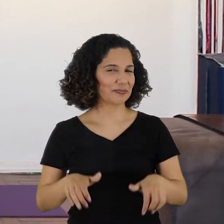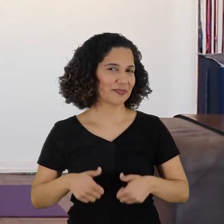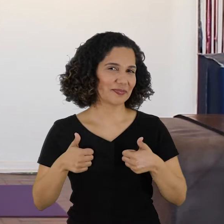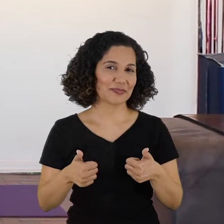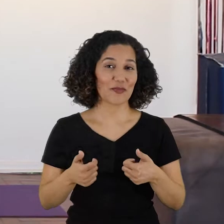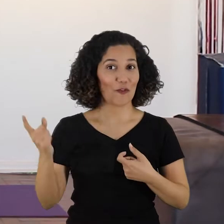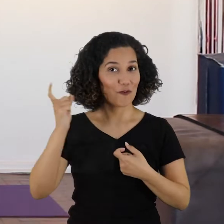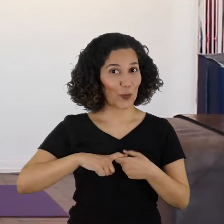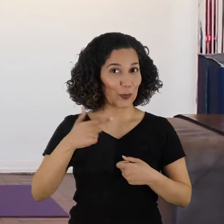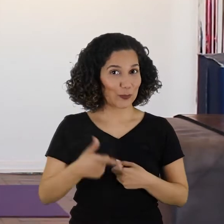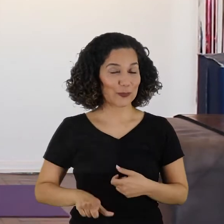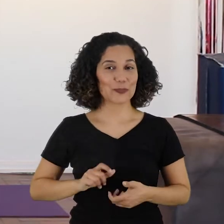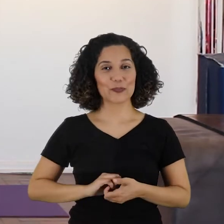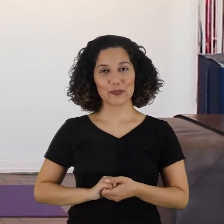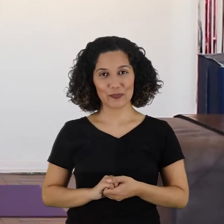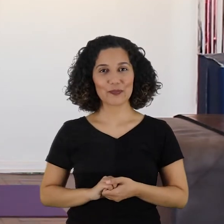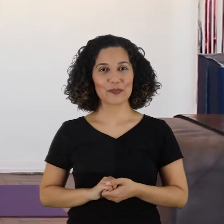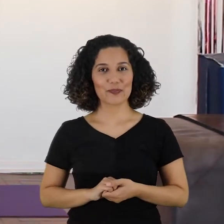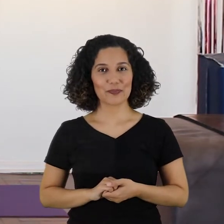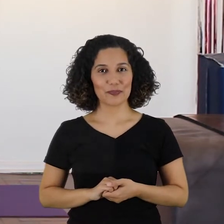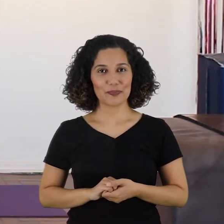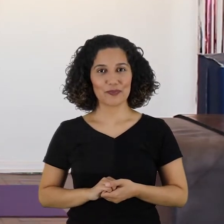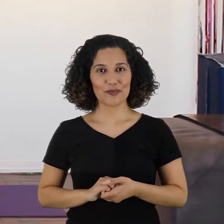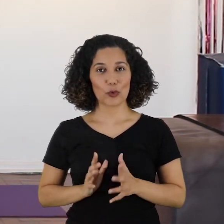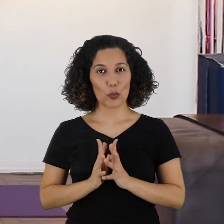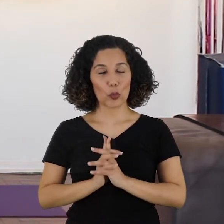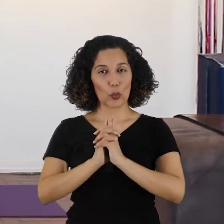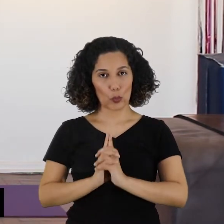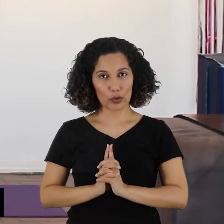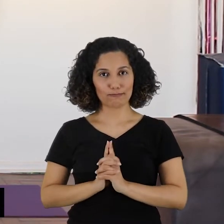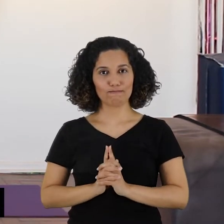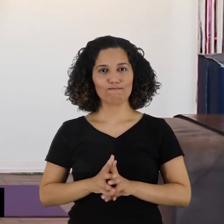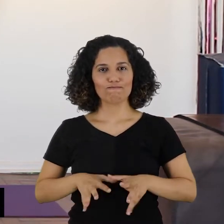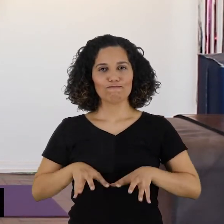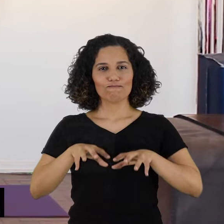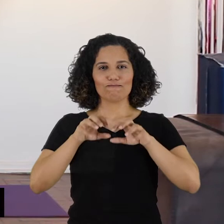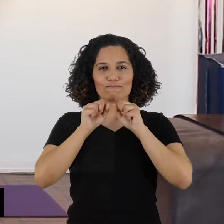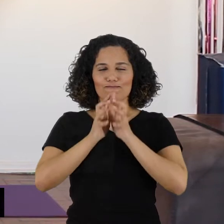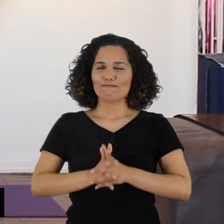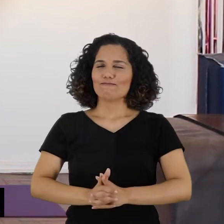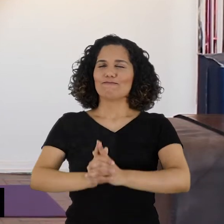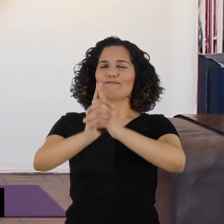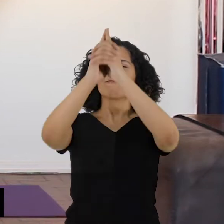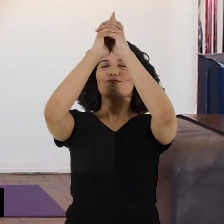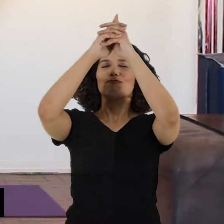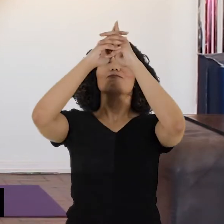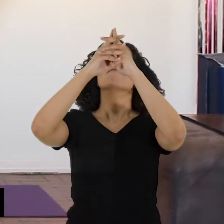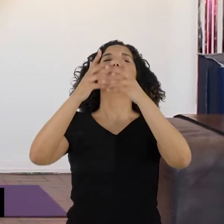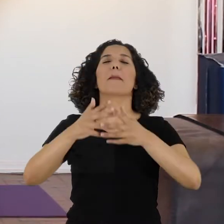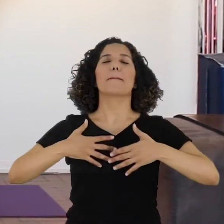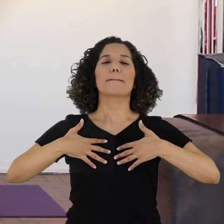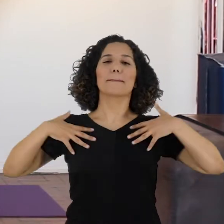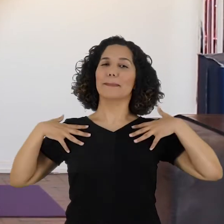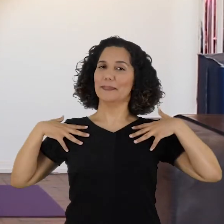Muito bem, a gente vai voltar. Fez Kali Mudra. Inspirou, levou os braços lá para